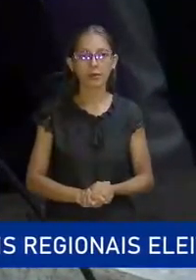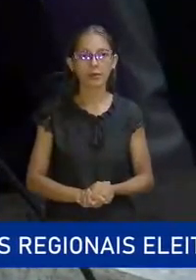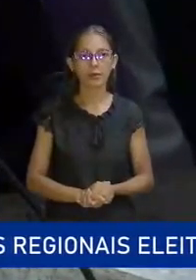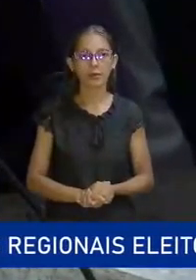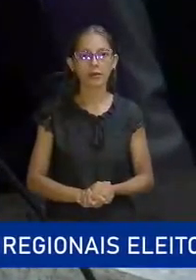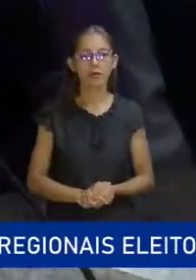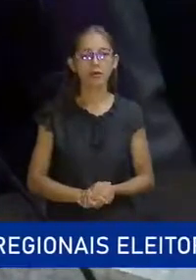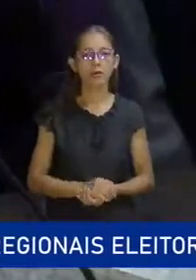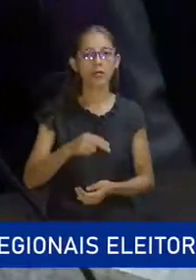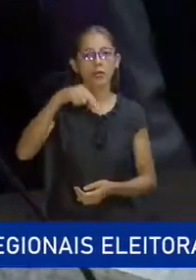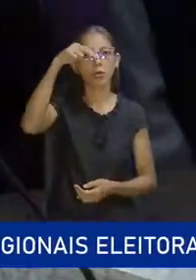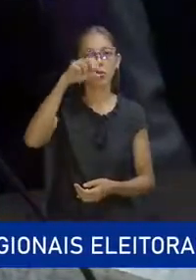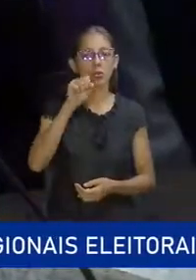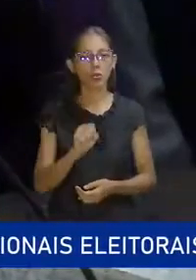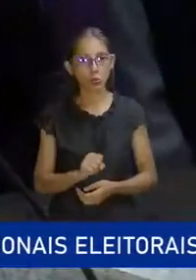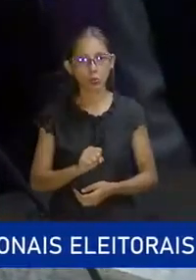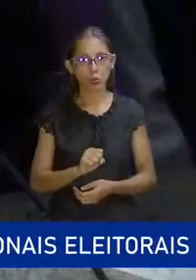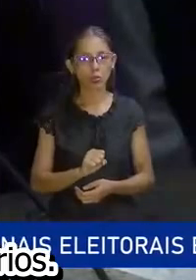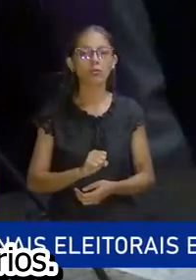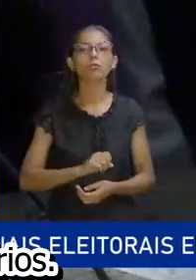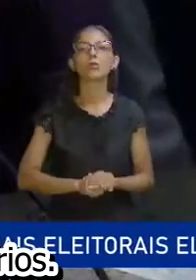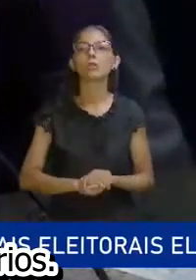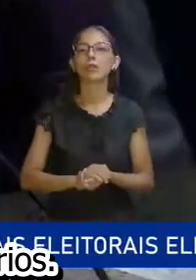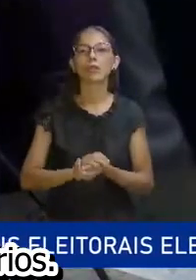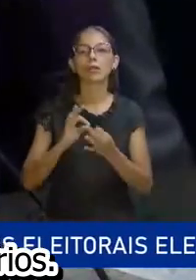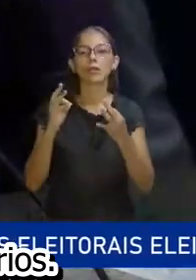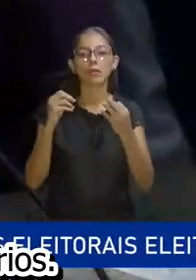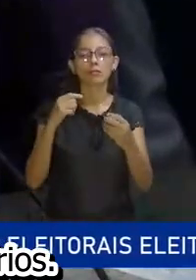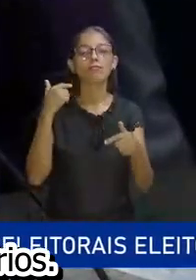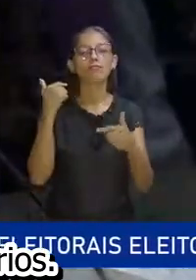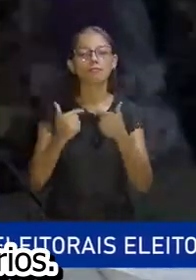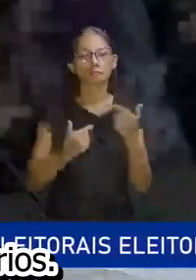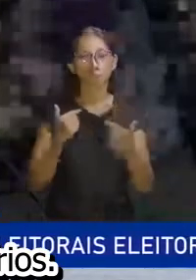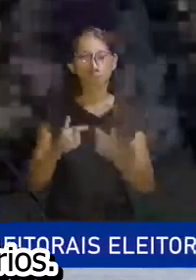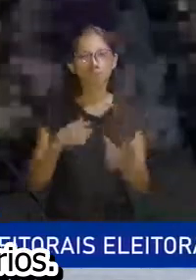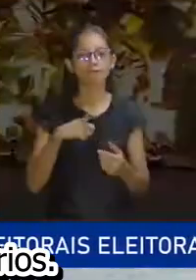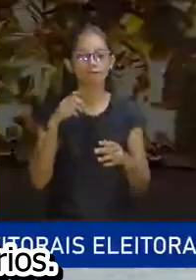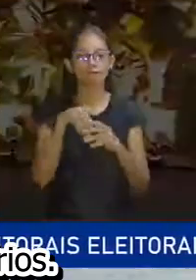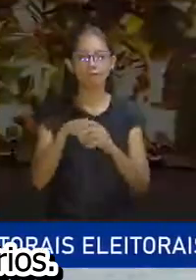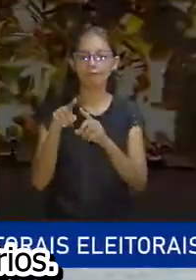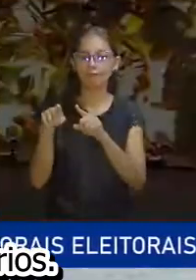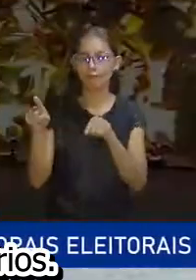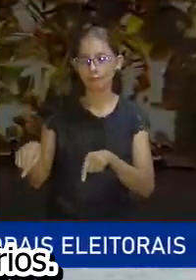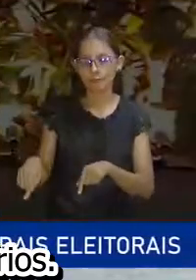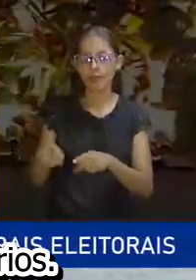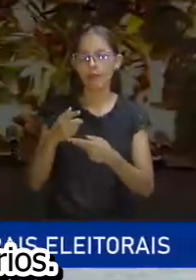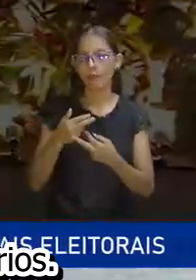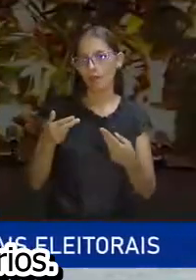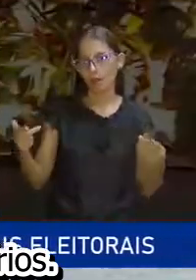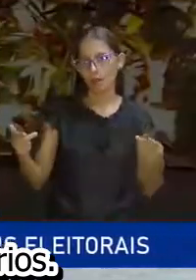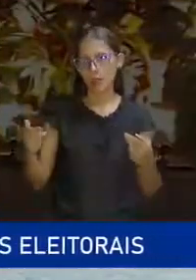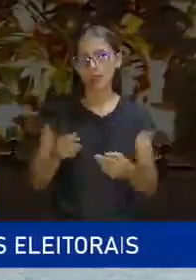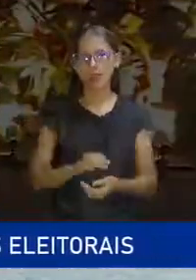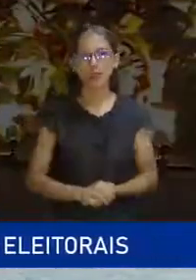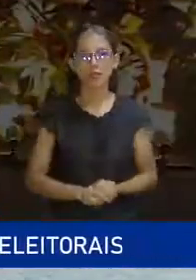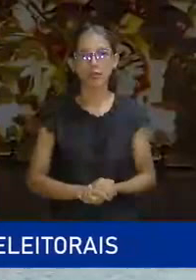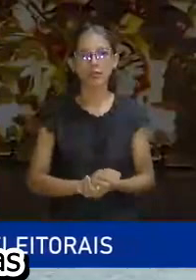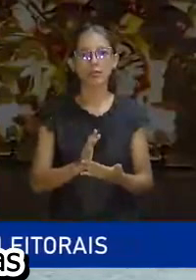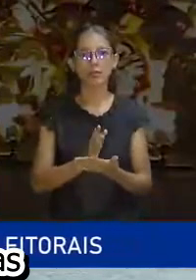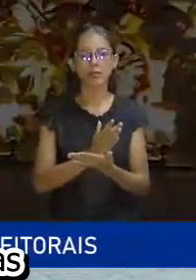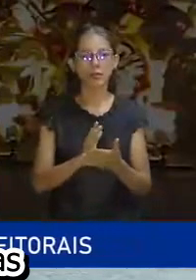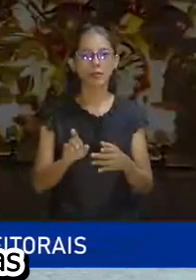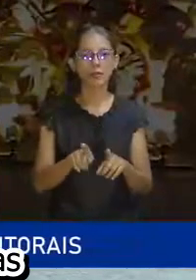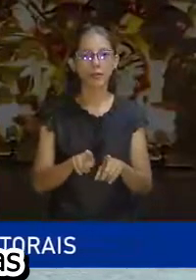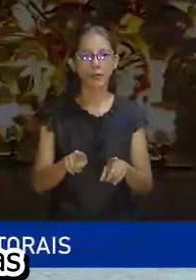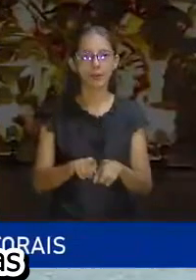trabalho de servidoras e servidores da Justiça Eleitoral, de mesárias e mesários,